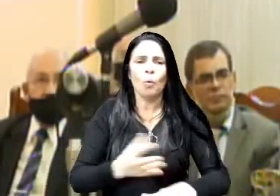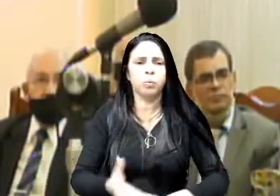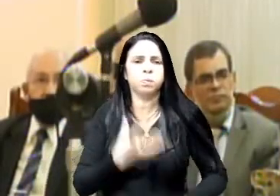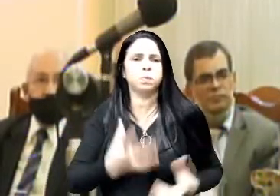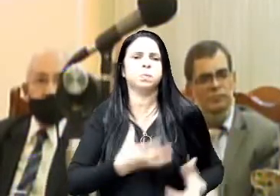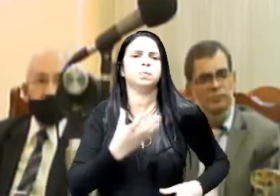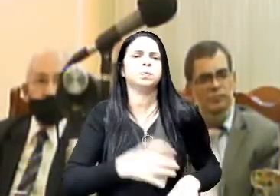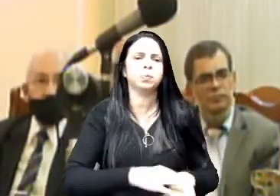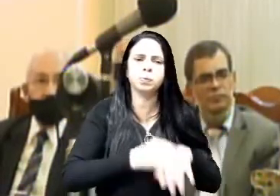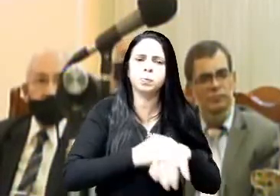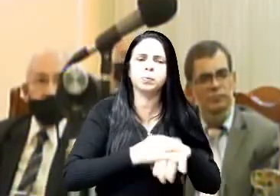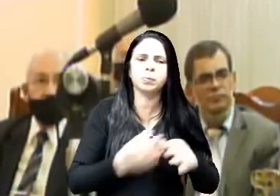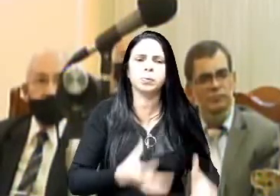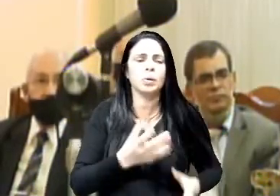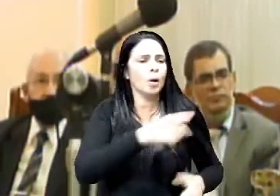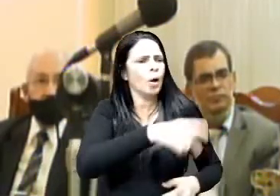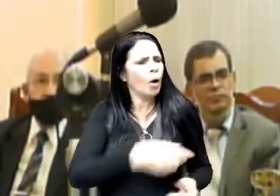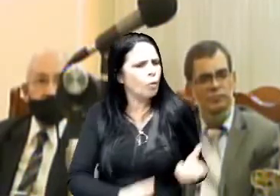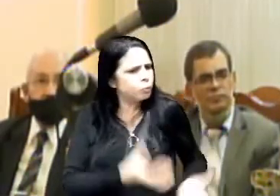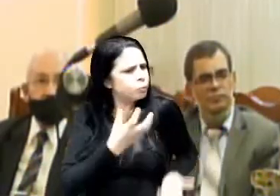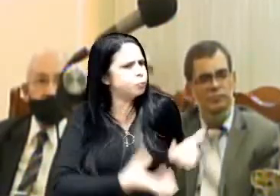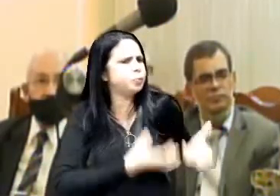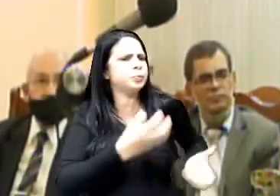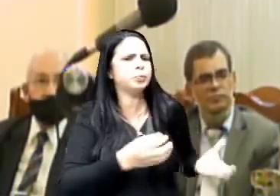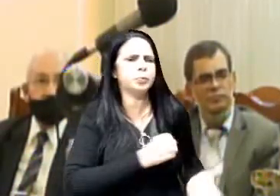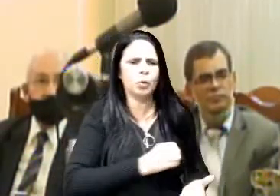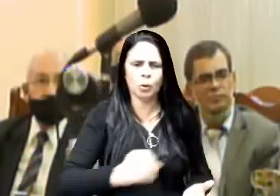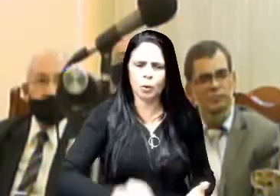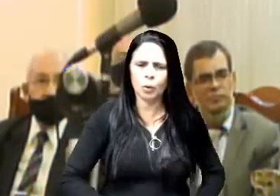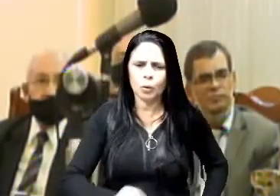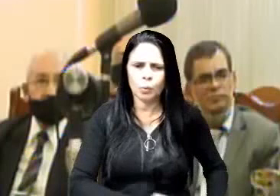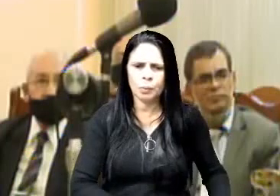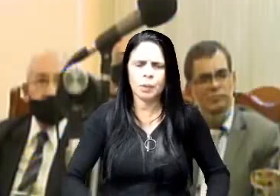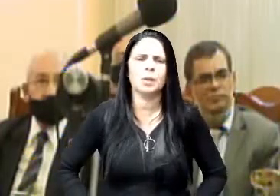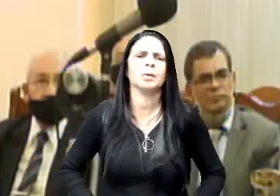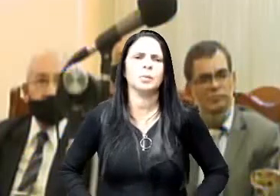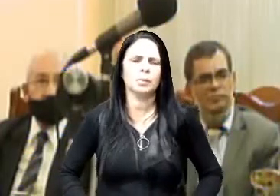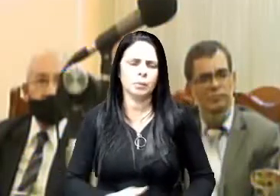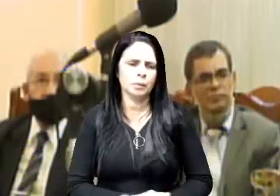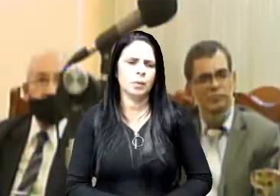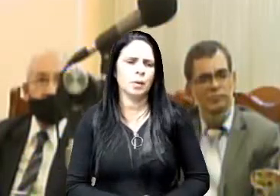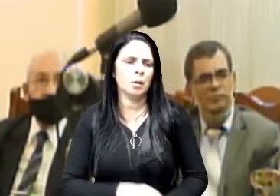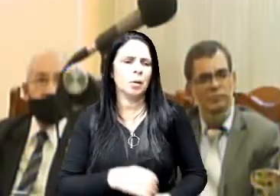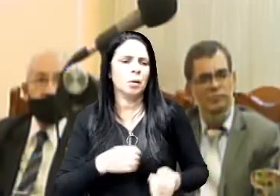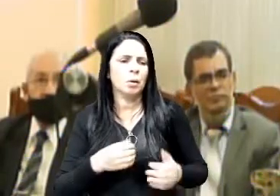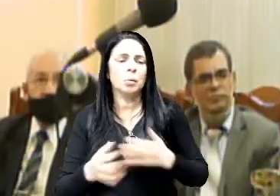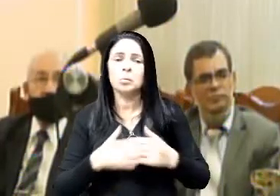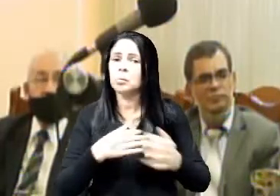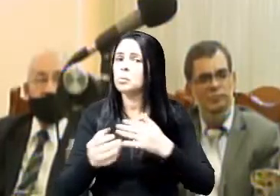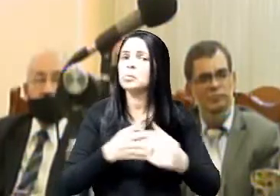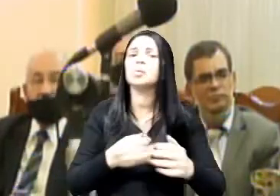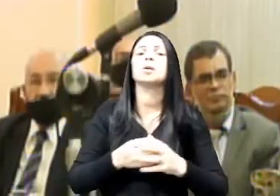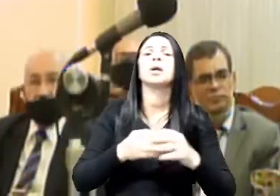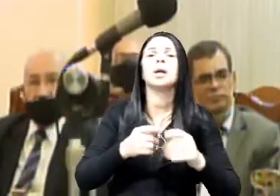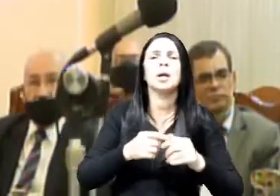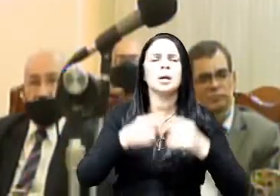Aleluia, esquenta o couro, obreiro. Aleluia, venha o que vier, venha de onde vier. O evangelho de Jesus vai ser